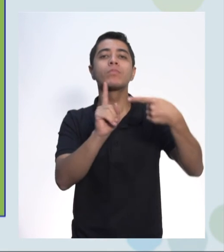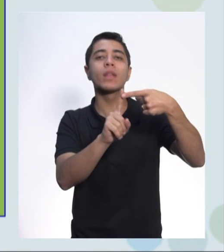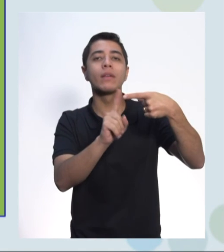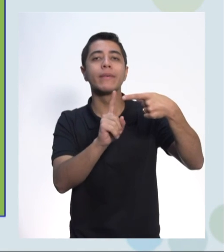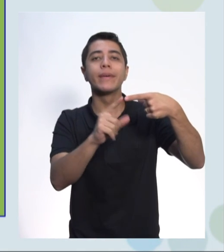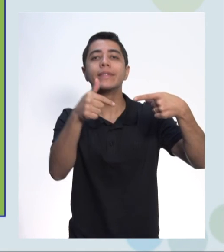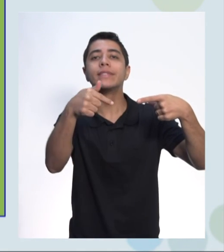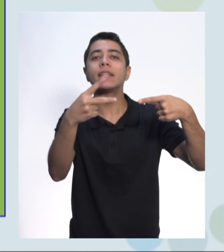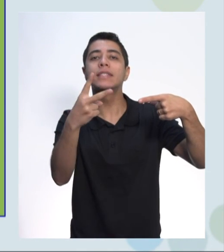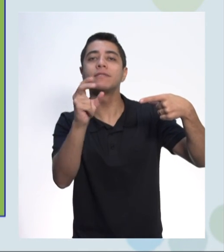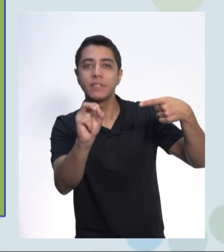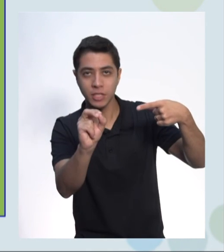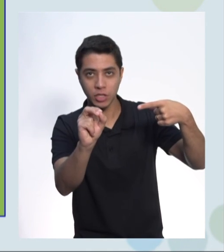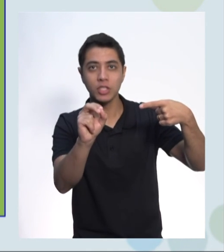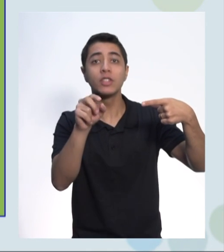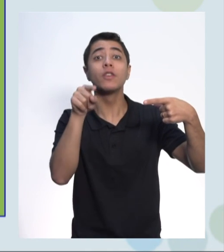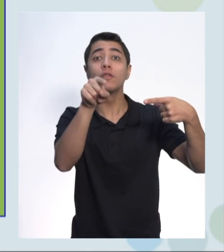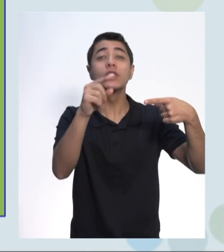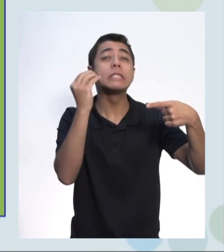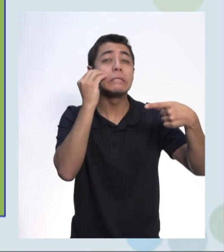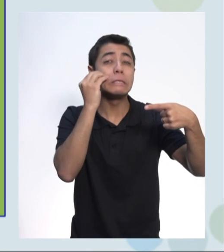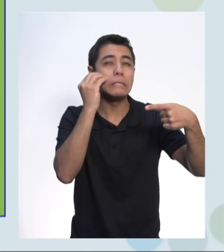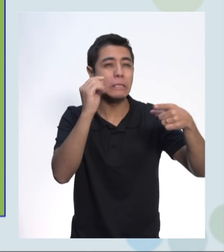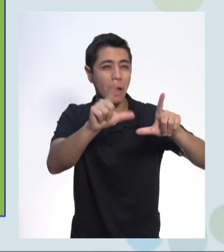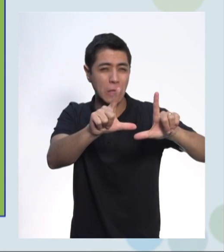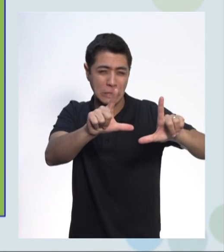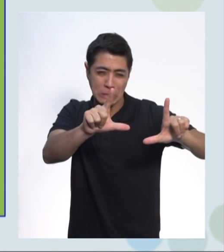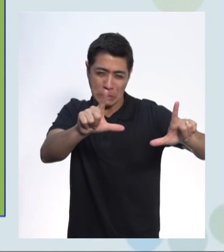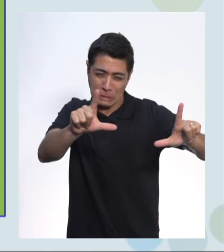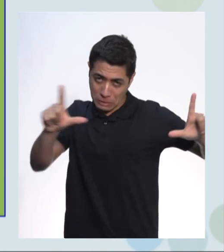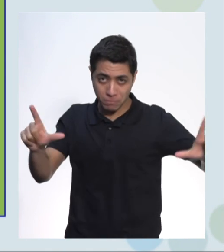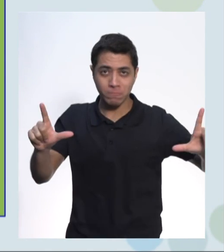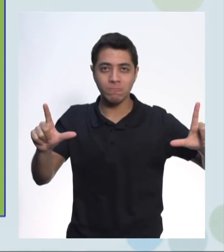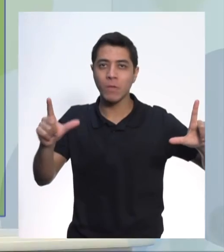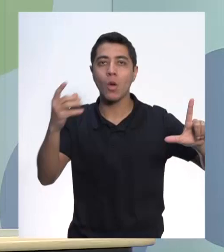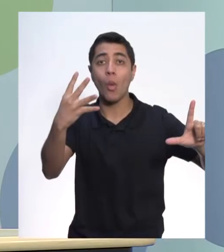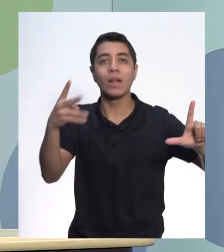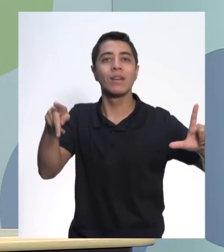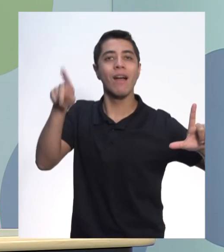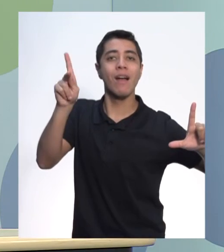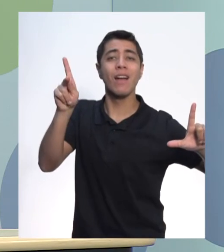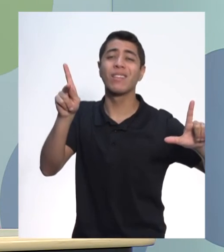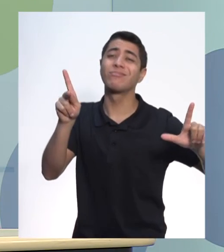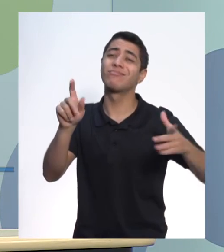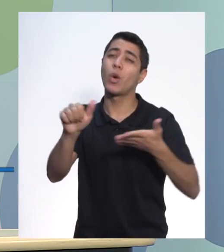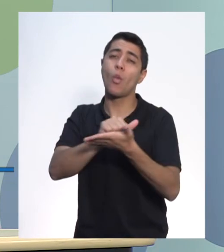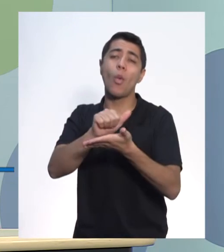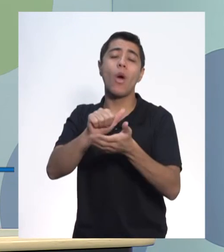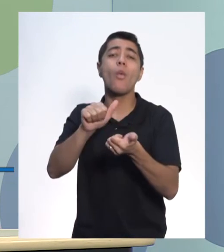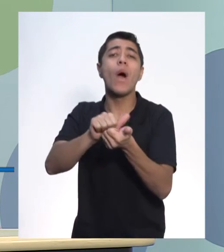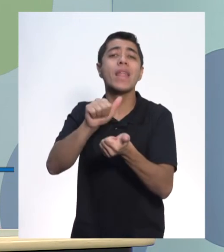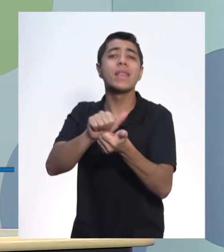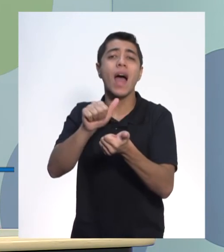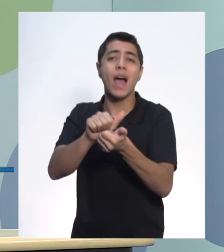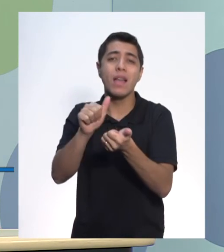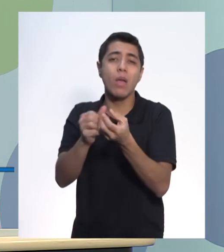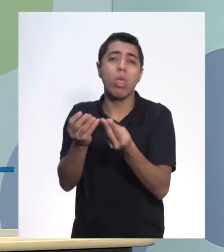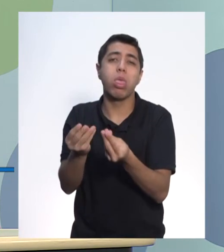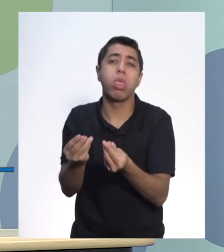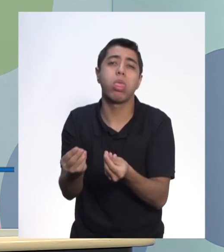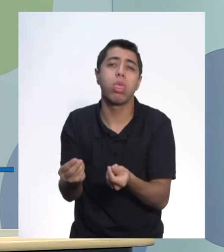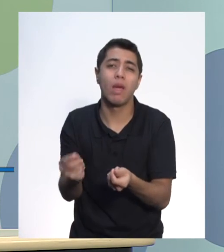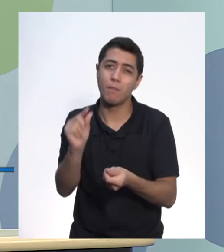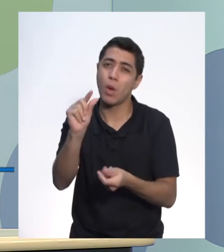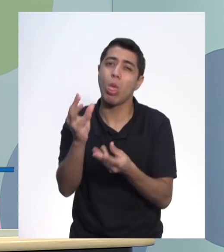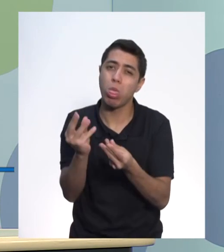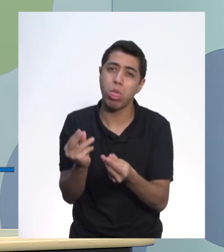para 4K, essa imagem ela perde qualidade. Lá no YouTube tem a opção, né? Eu vou selecionar qual é a qualidade que eu vou ver o vídeo. Essa qualidade